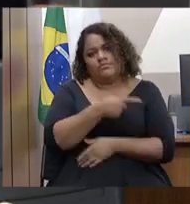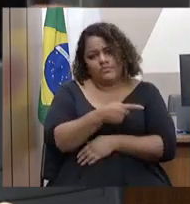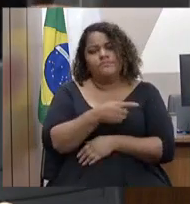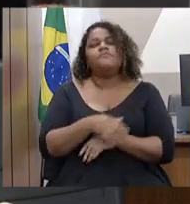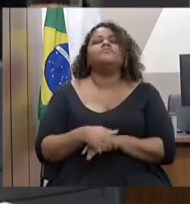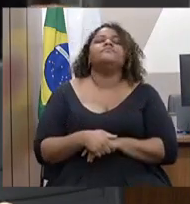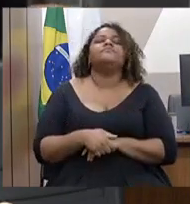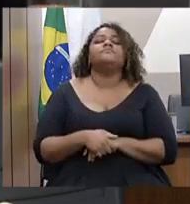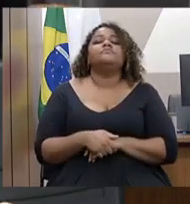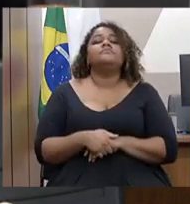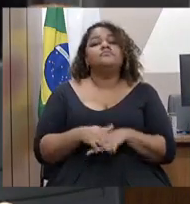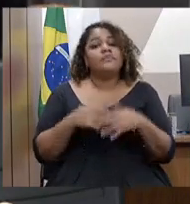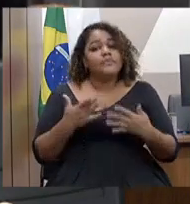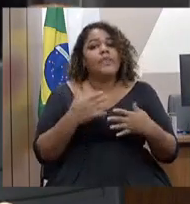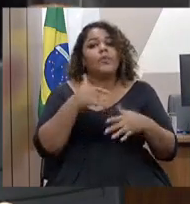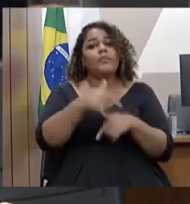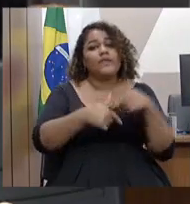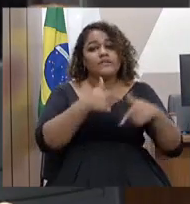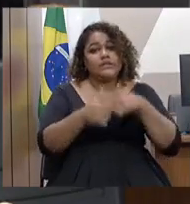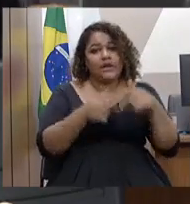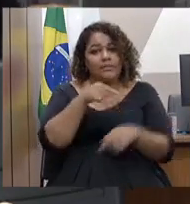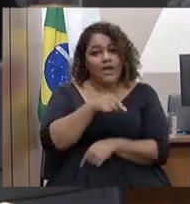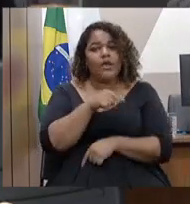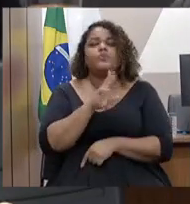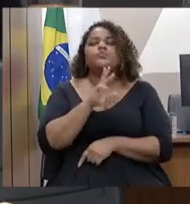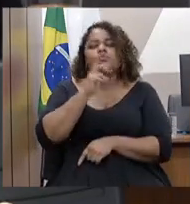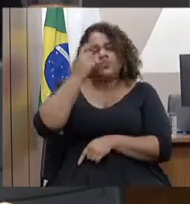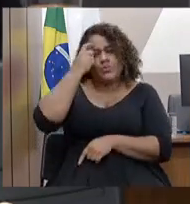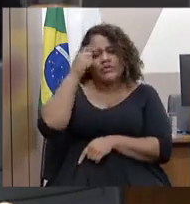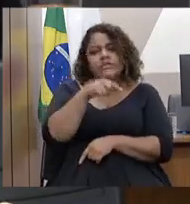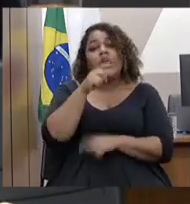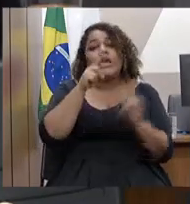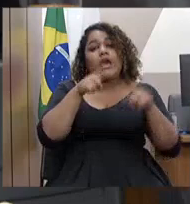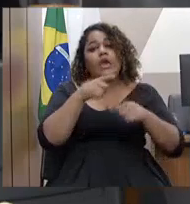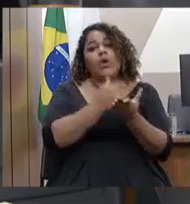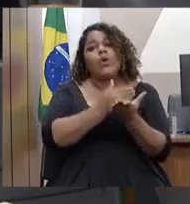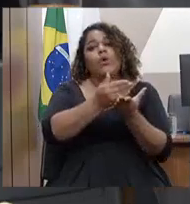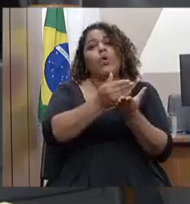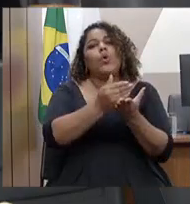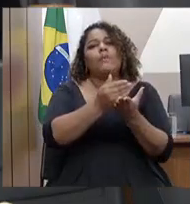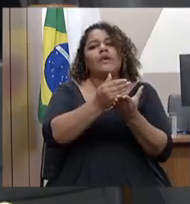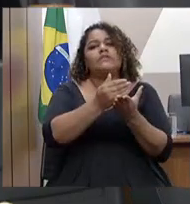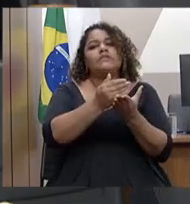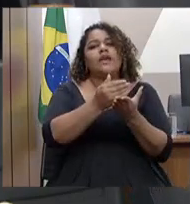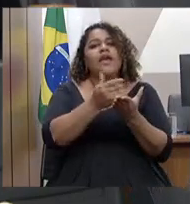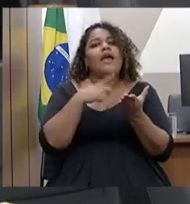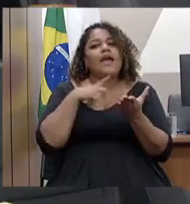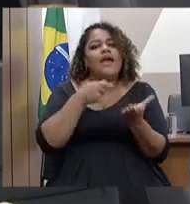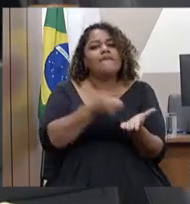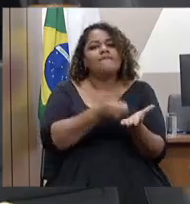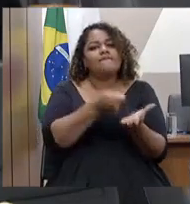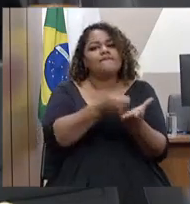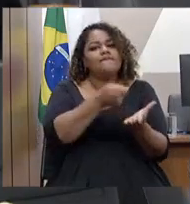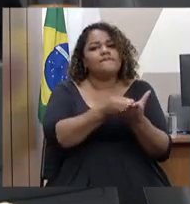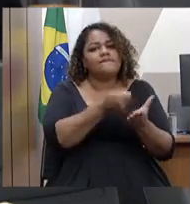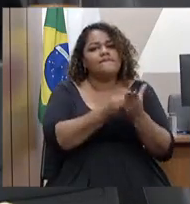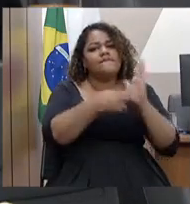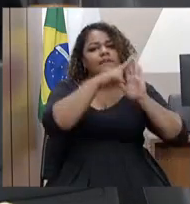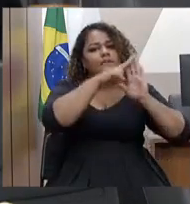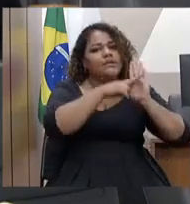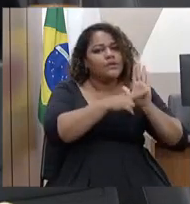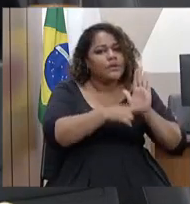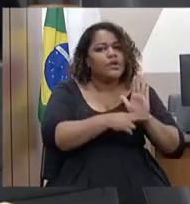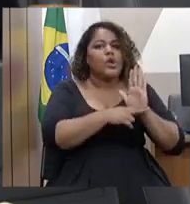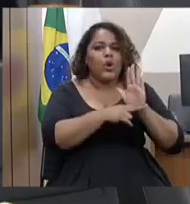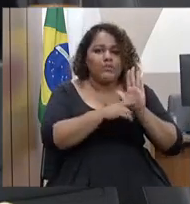nessa atuação passa-se a exigir né a efetivação dessas normas de proteção do Trabalhador a implementação